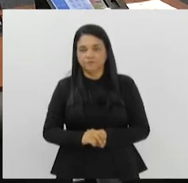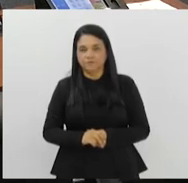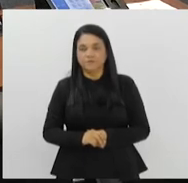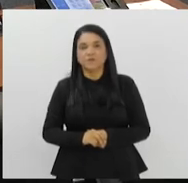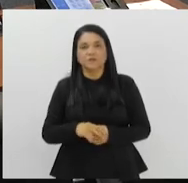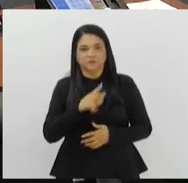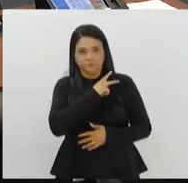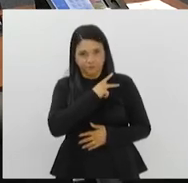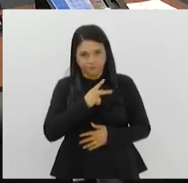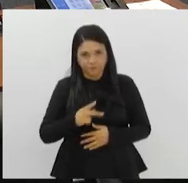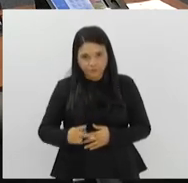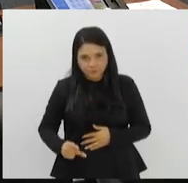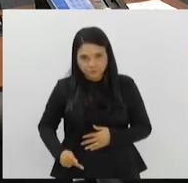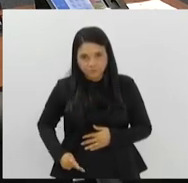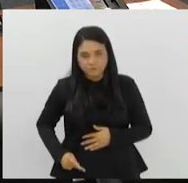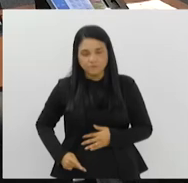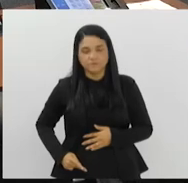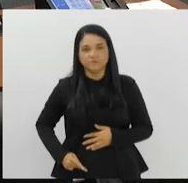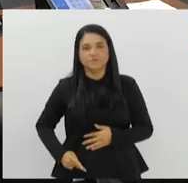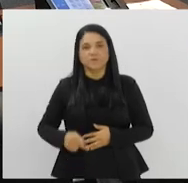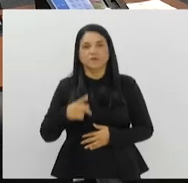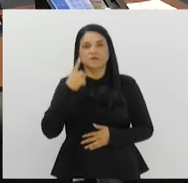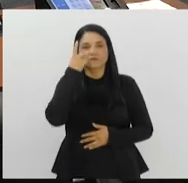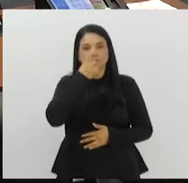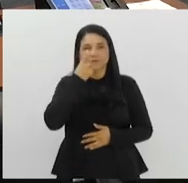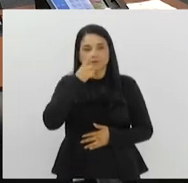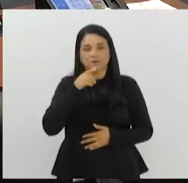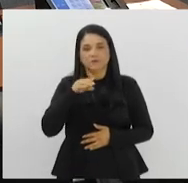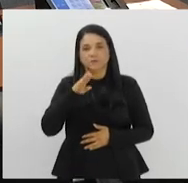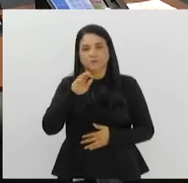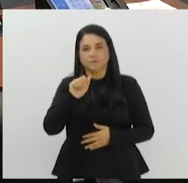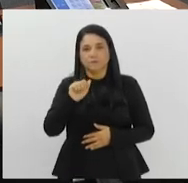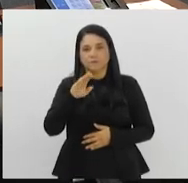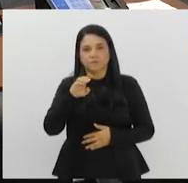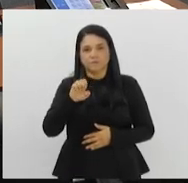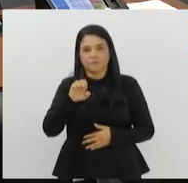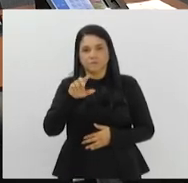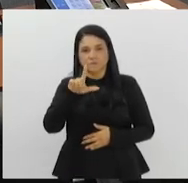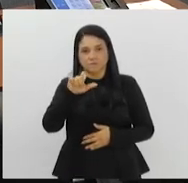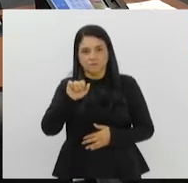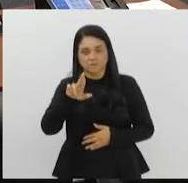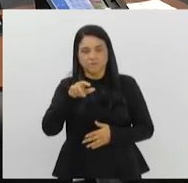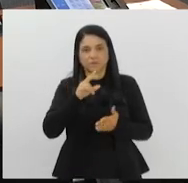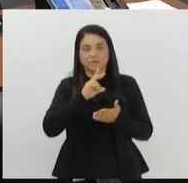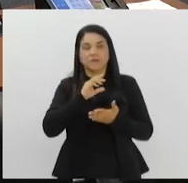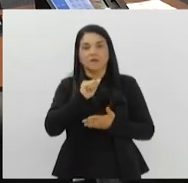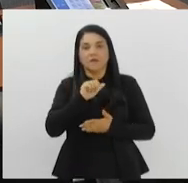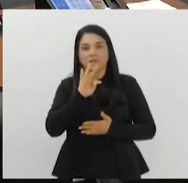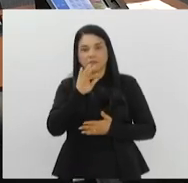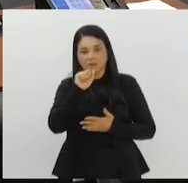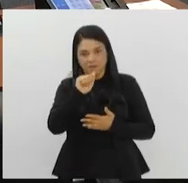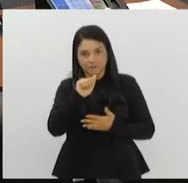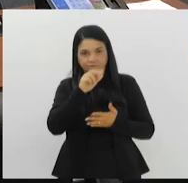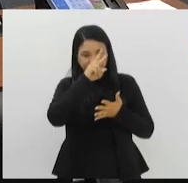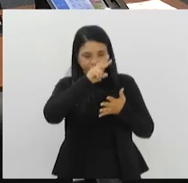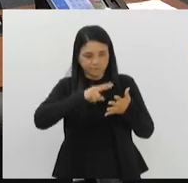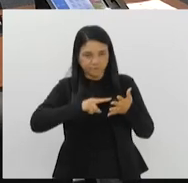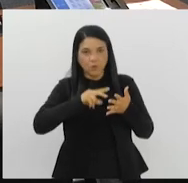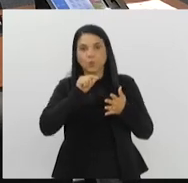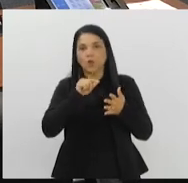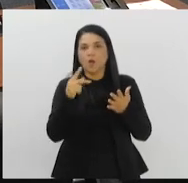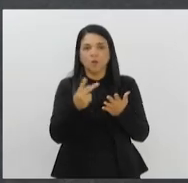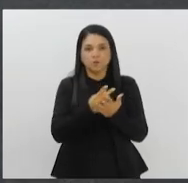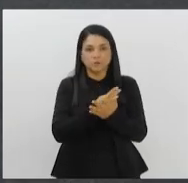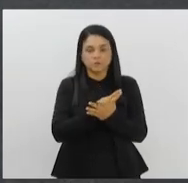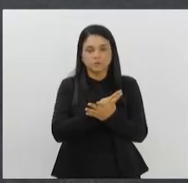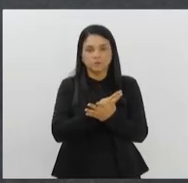Senhor presidente, deputado Rodrigo Bacelar, a ata reflete com exatidão o ocorrido